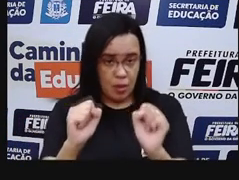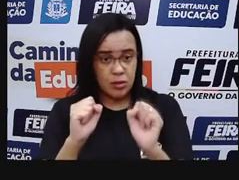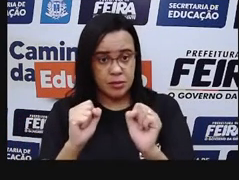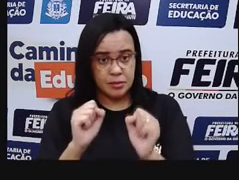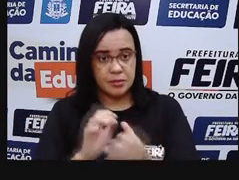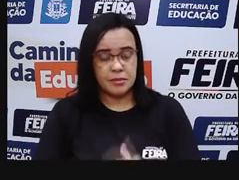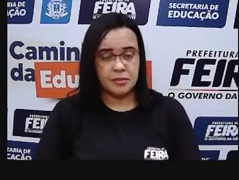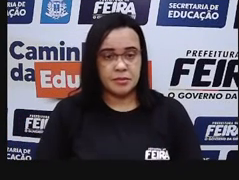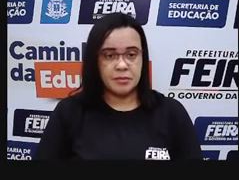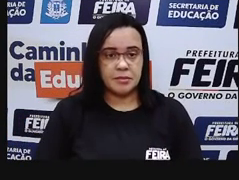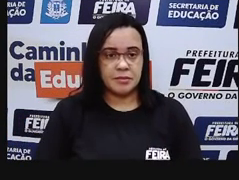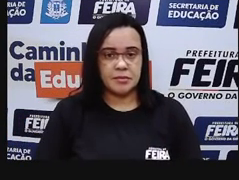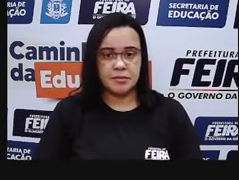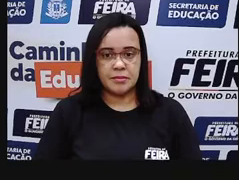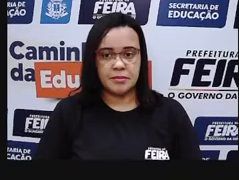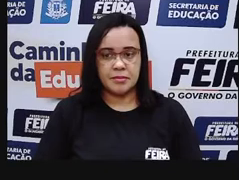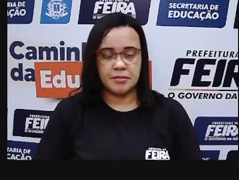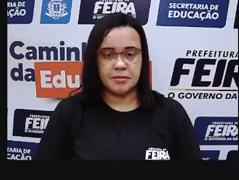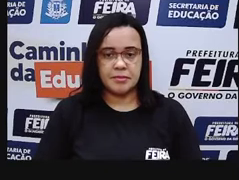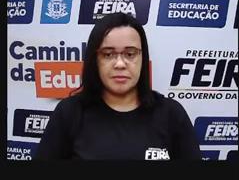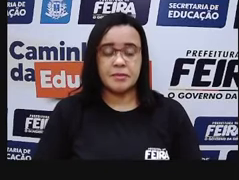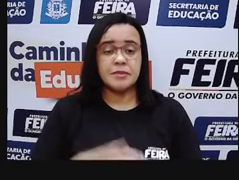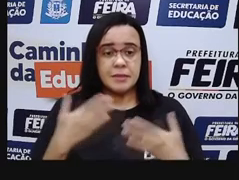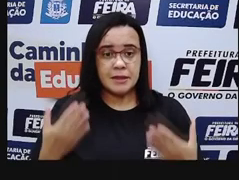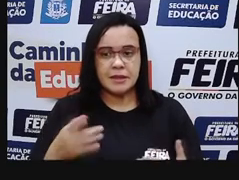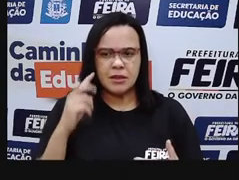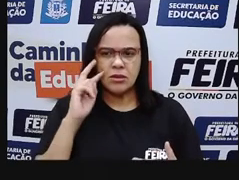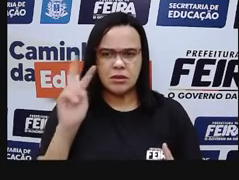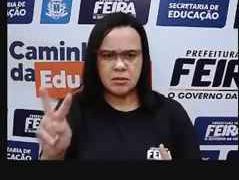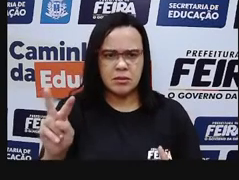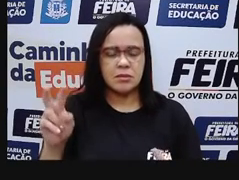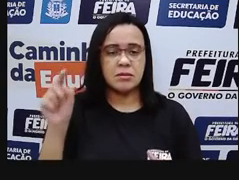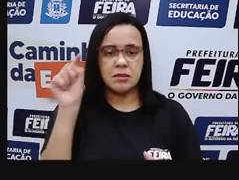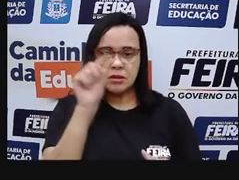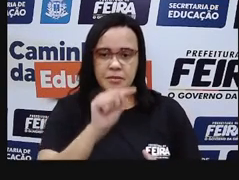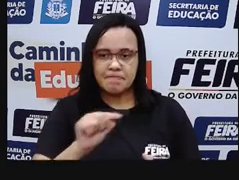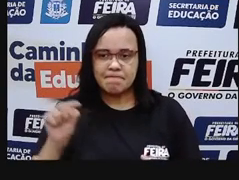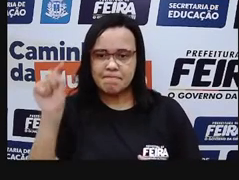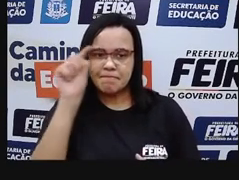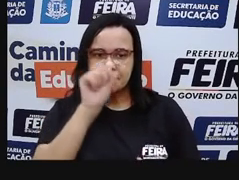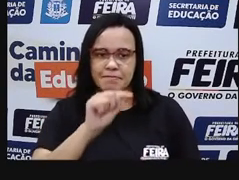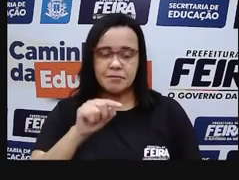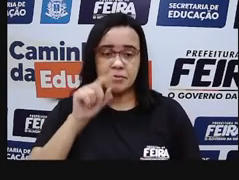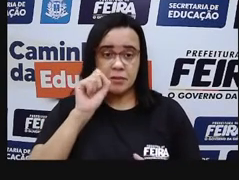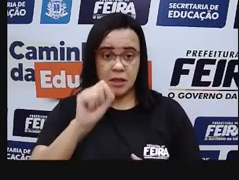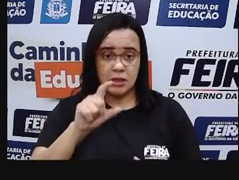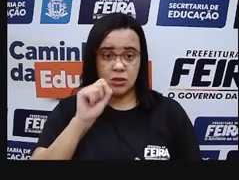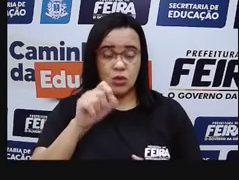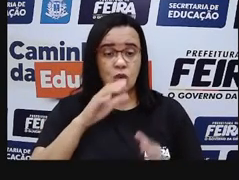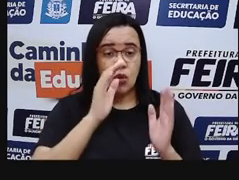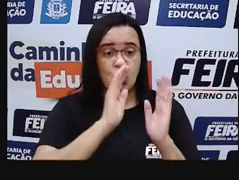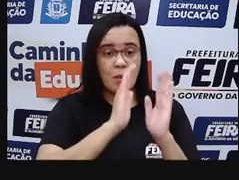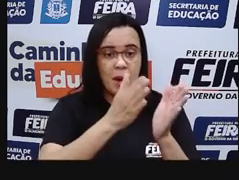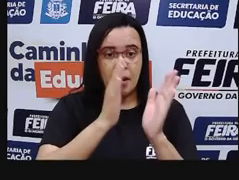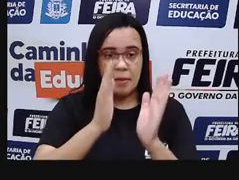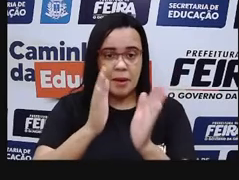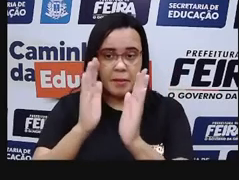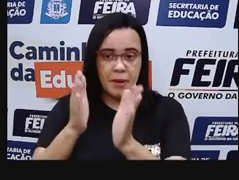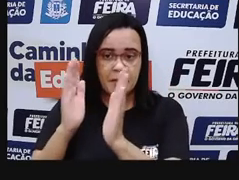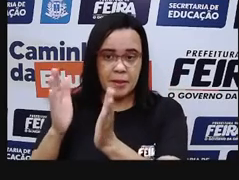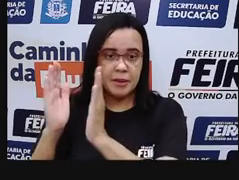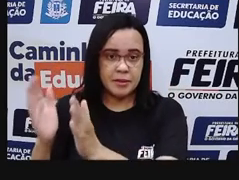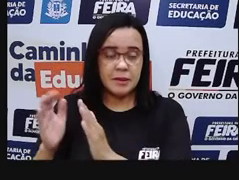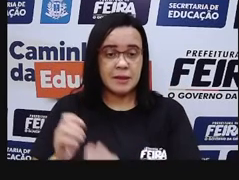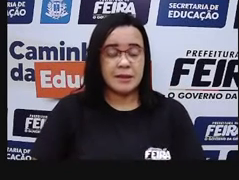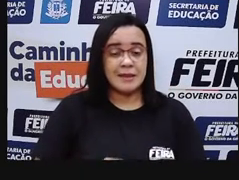círculo desse né seria por exemplo uma bactéria da gente tem bactérias que tem um antígeno quadradinho aqui ó o